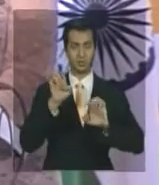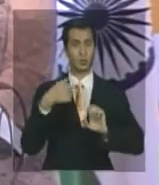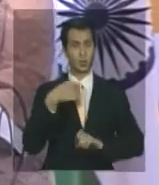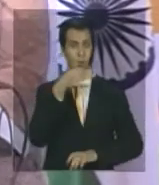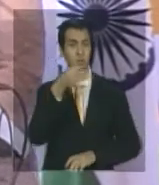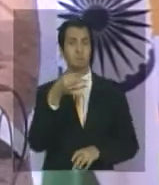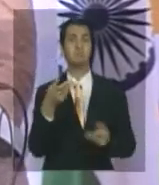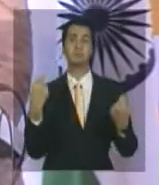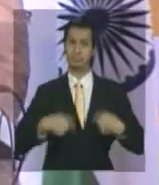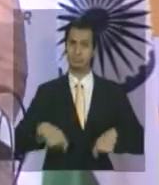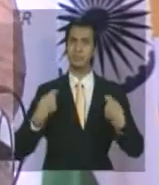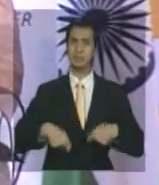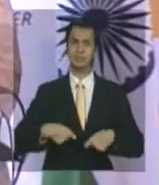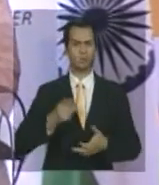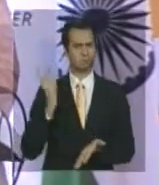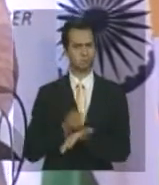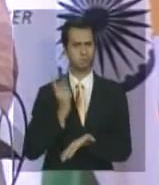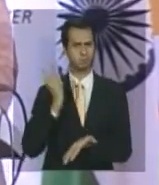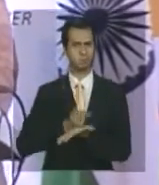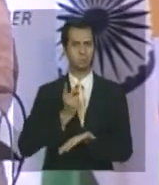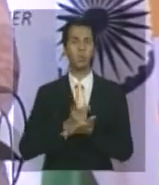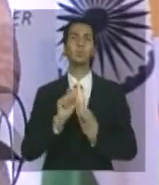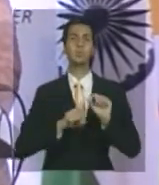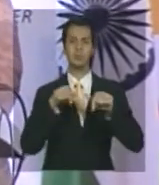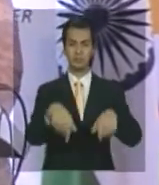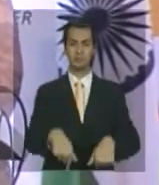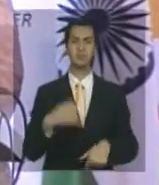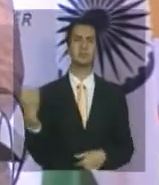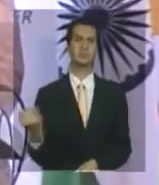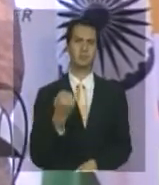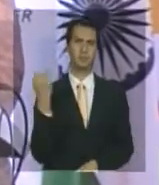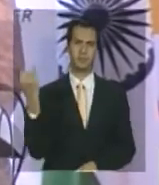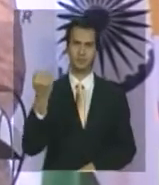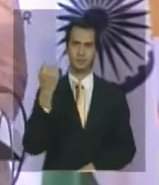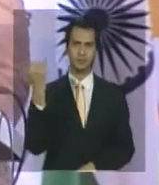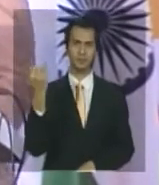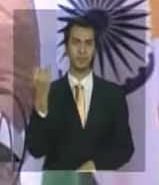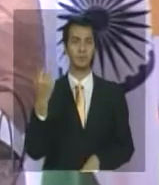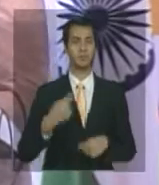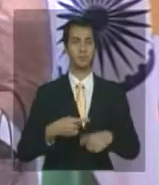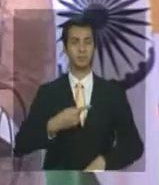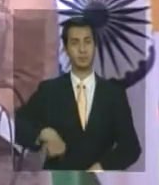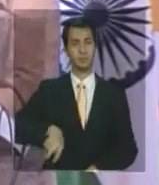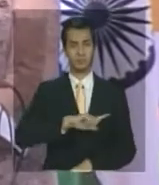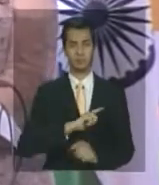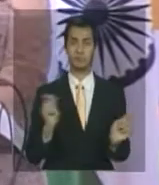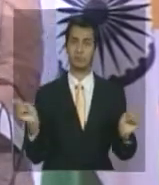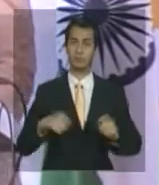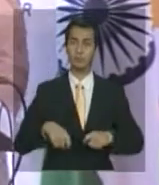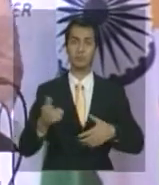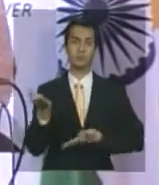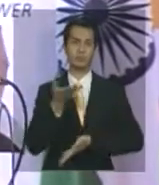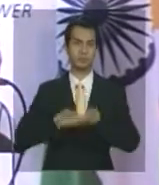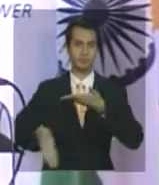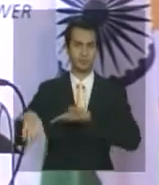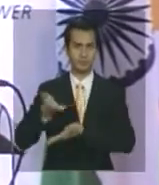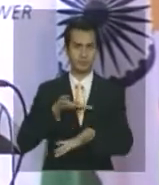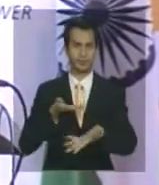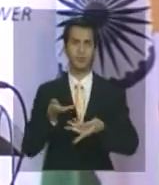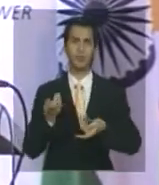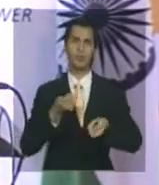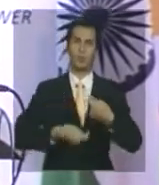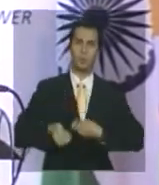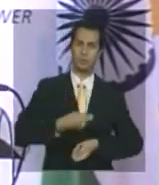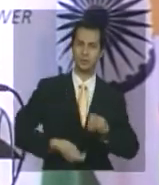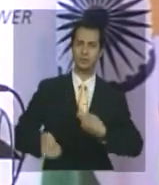institucionalizar, é um instrumento muito importante para que nós tenhamos relações